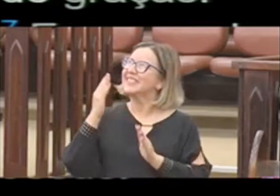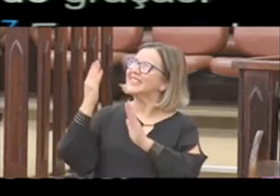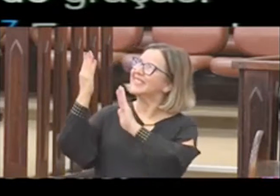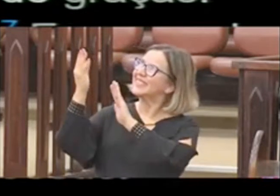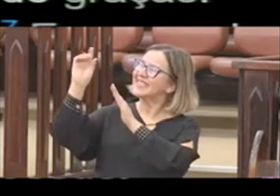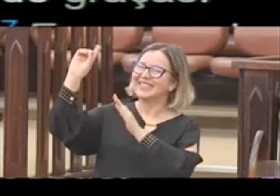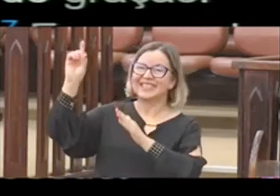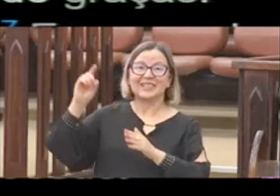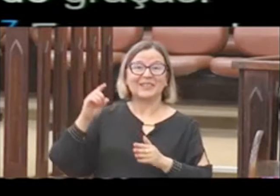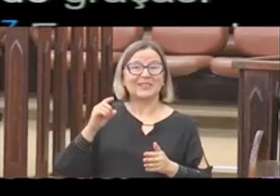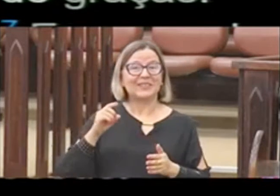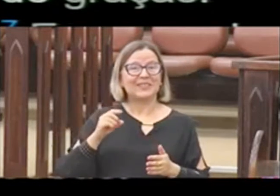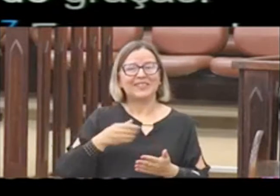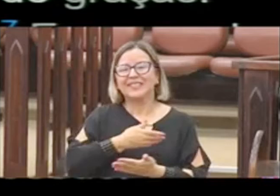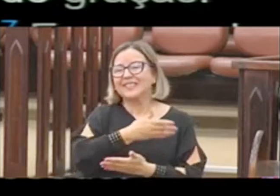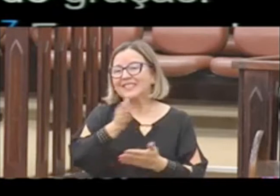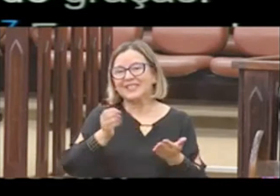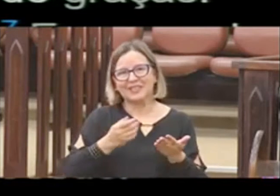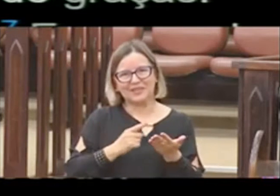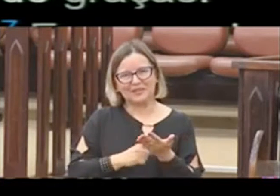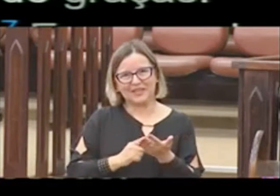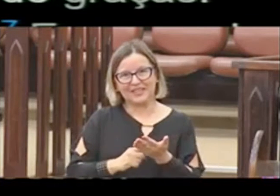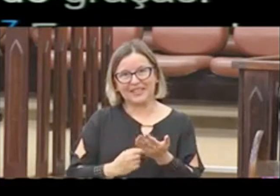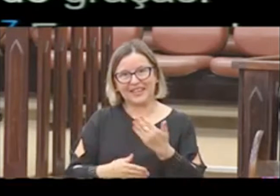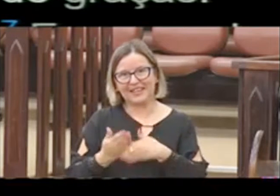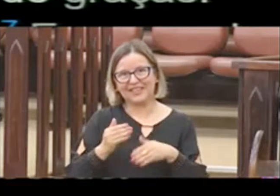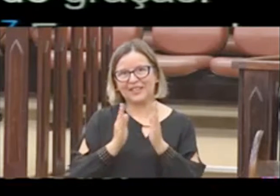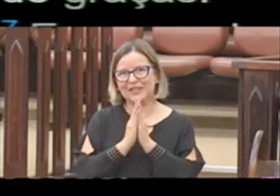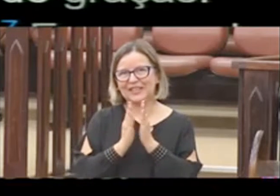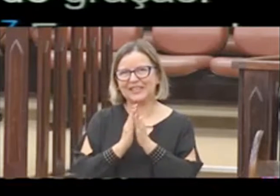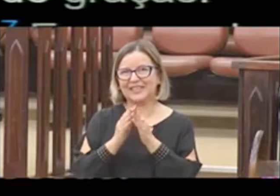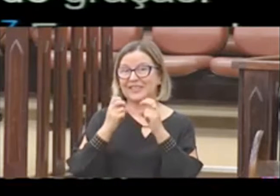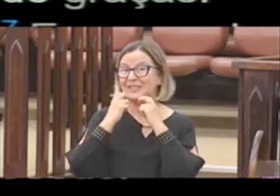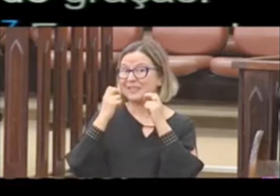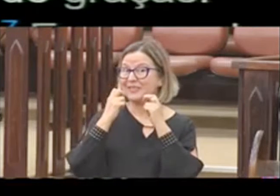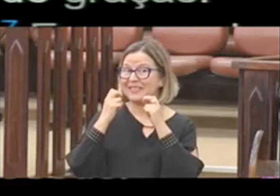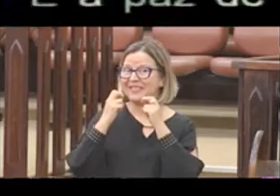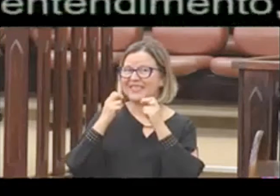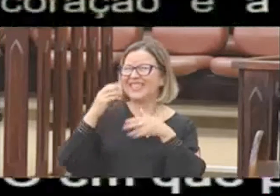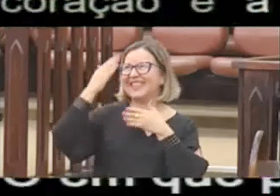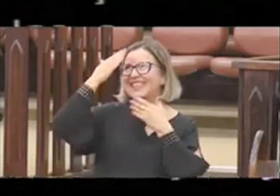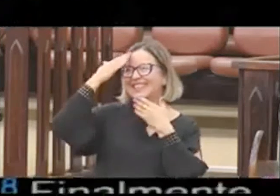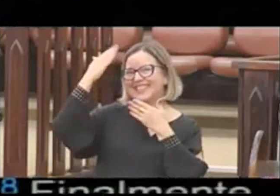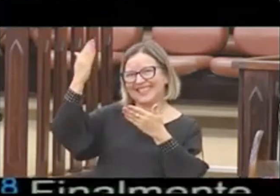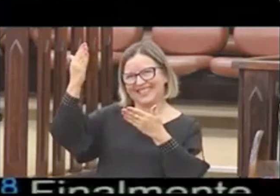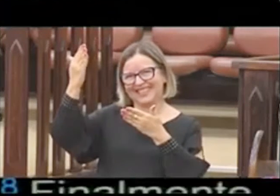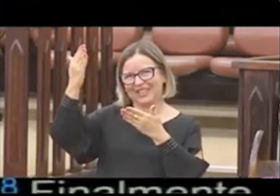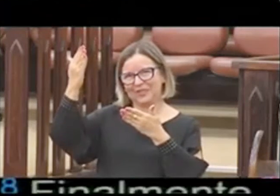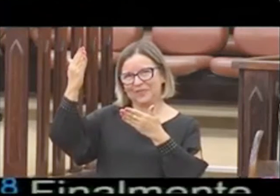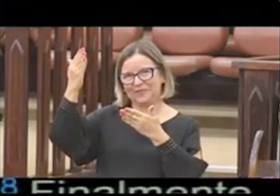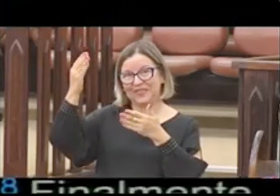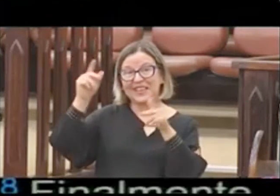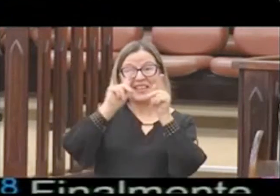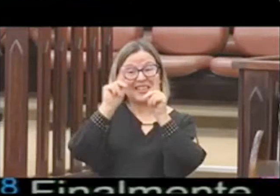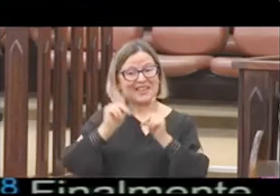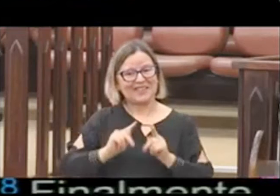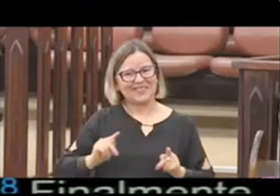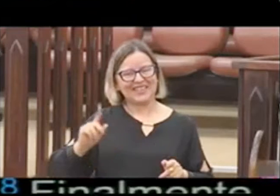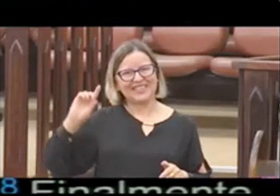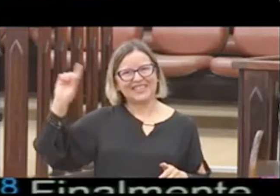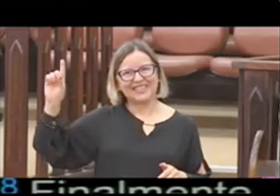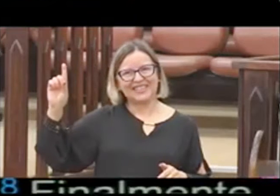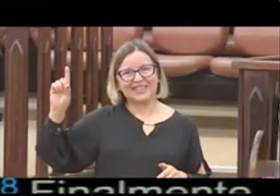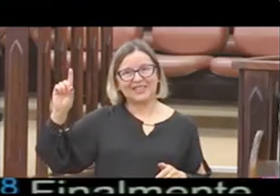as vossas petições, pela oração e pela súplica, com ações de graças. E a paz de Deus,